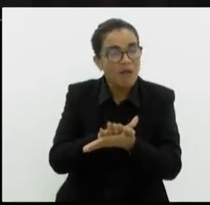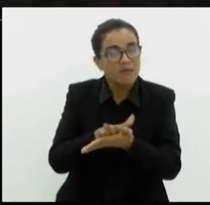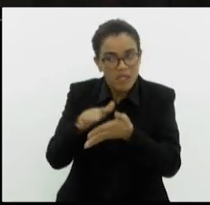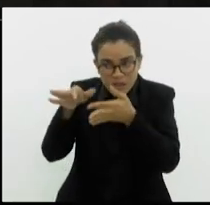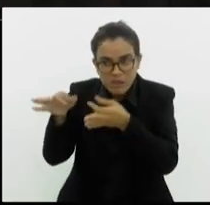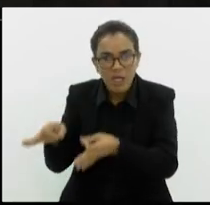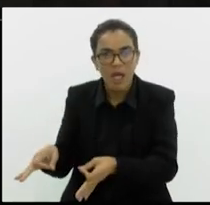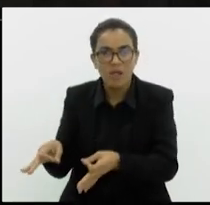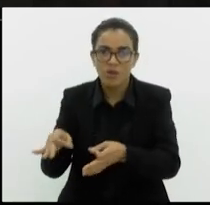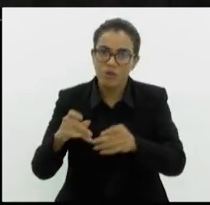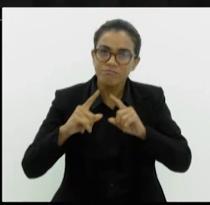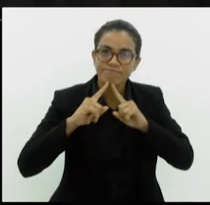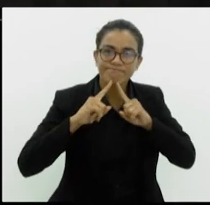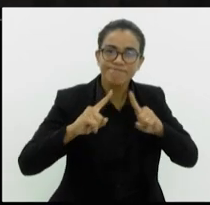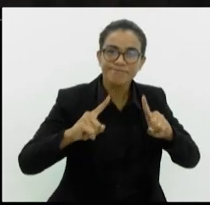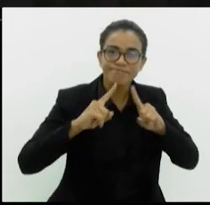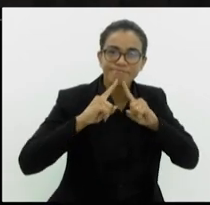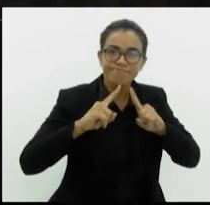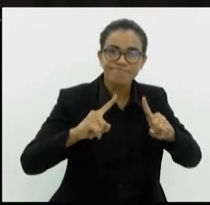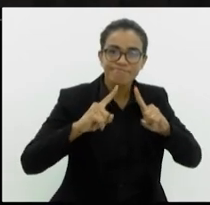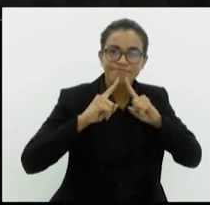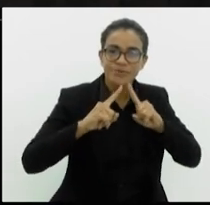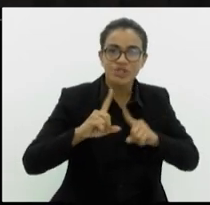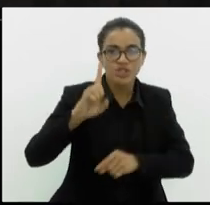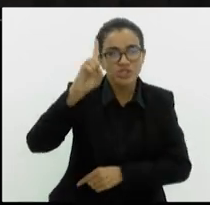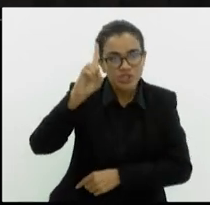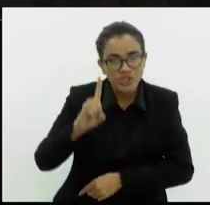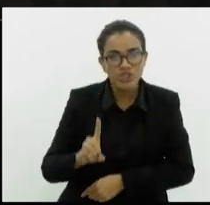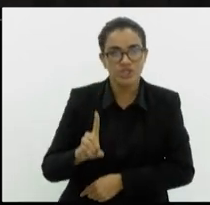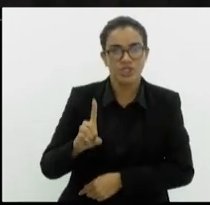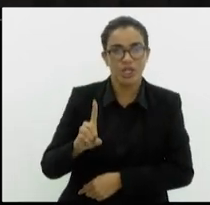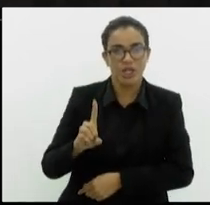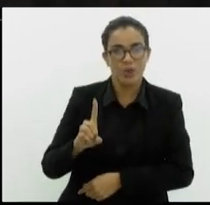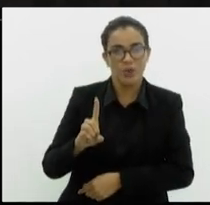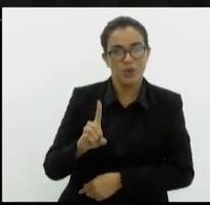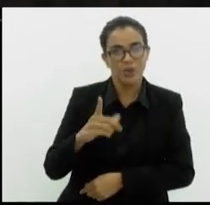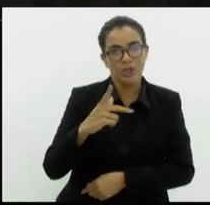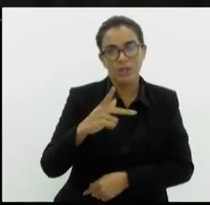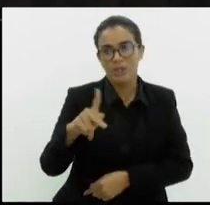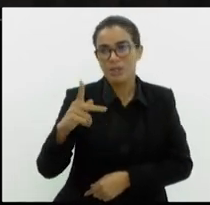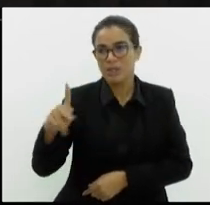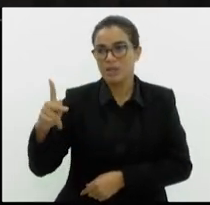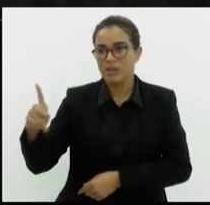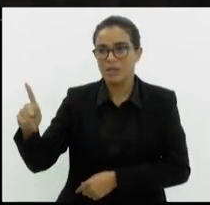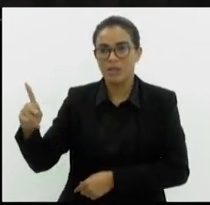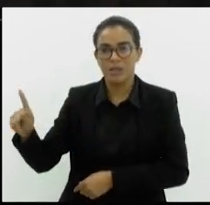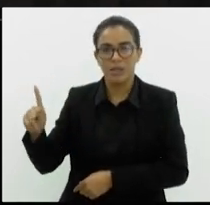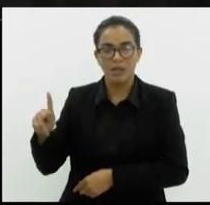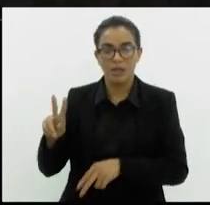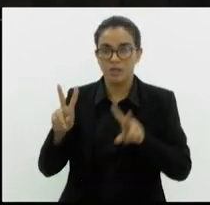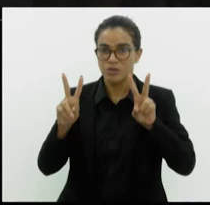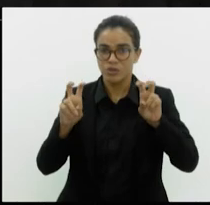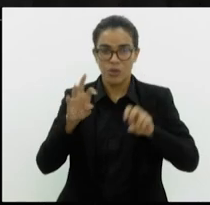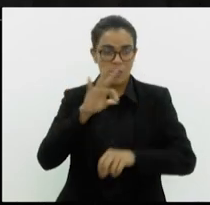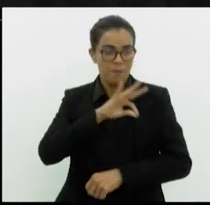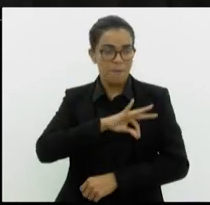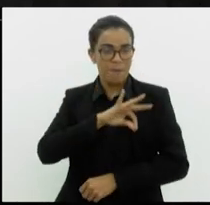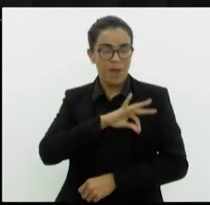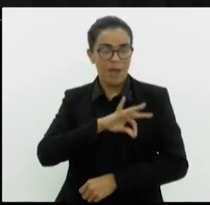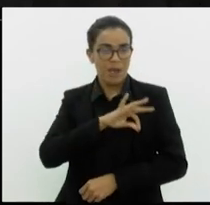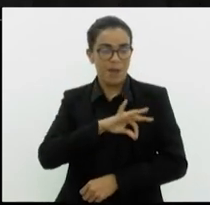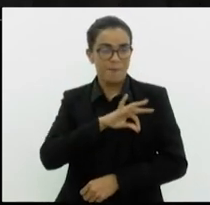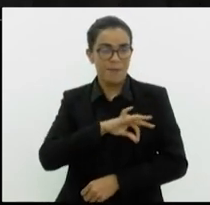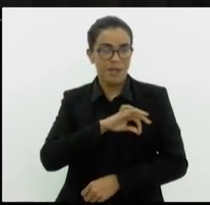o que lhe são, os recursos que lhe são devidos, função do pagamento da segunda e